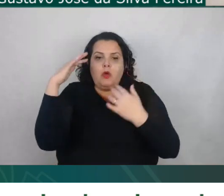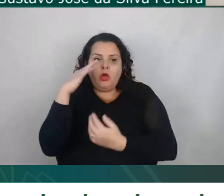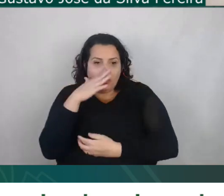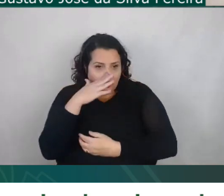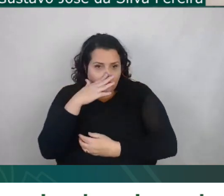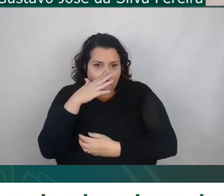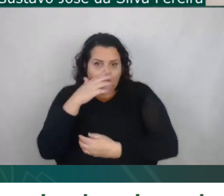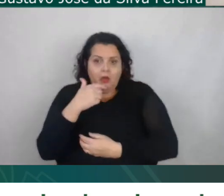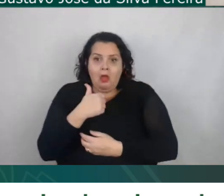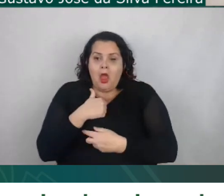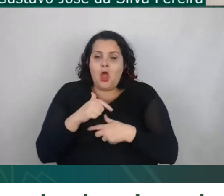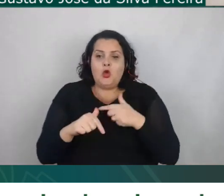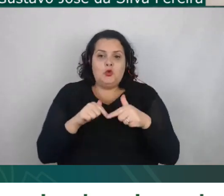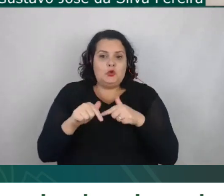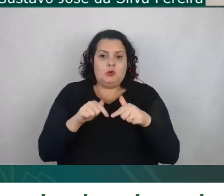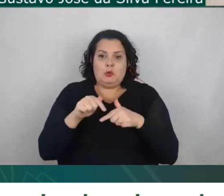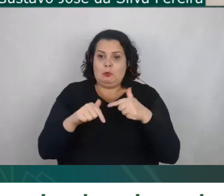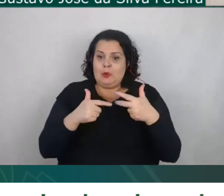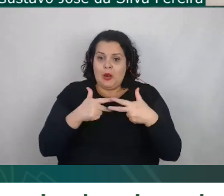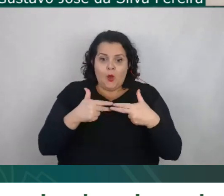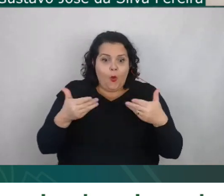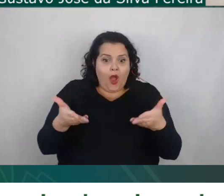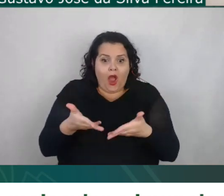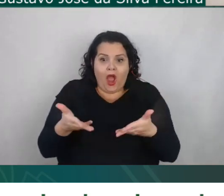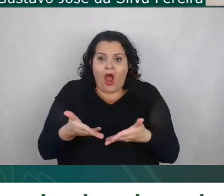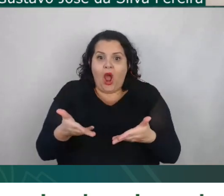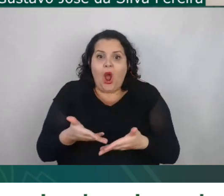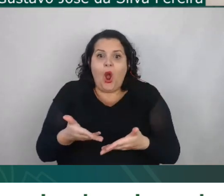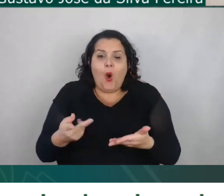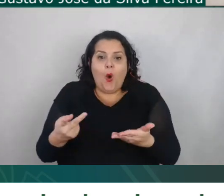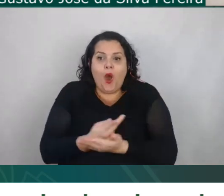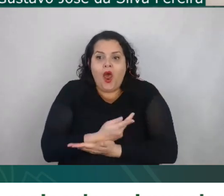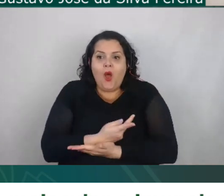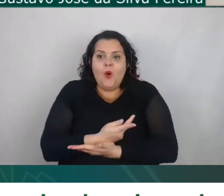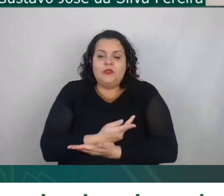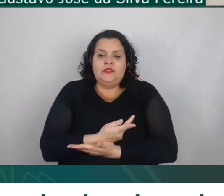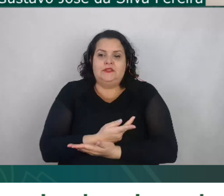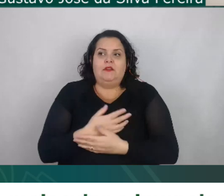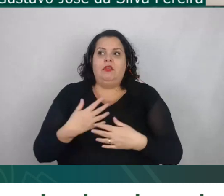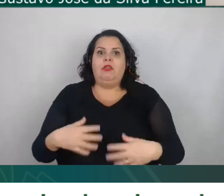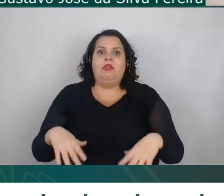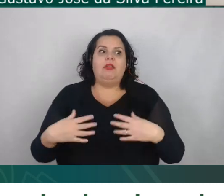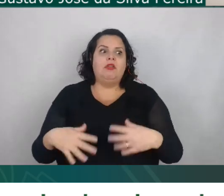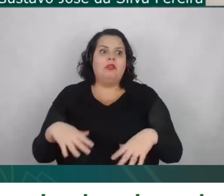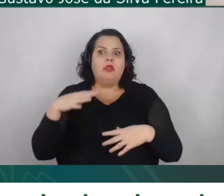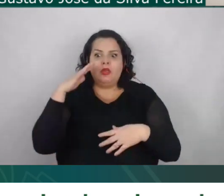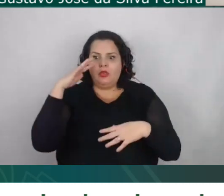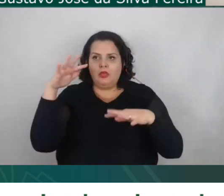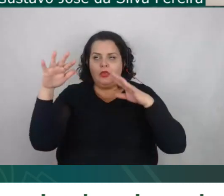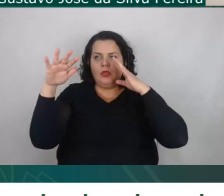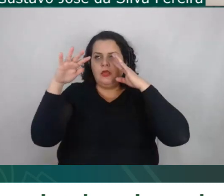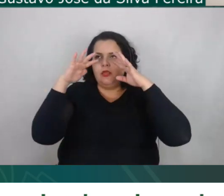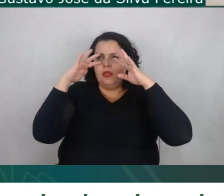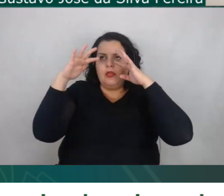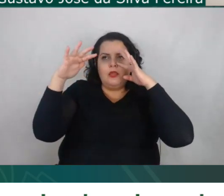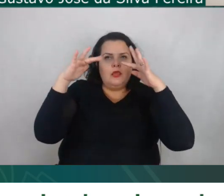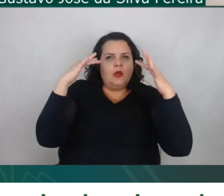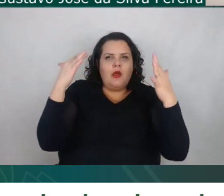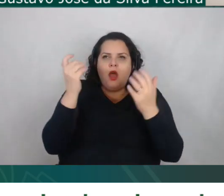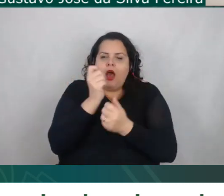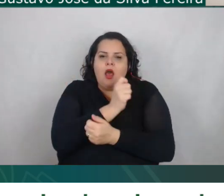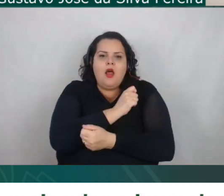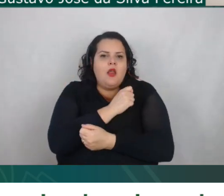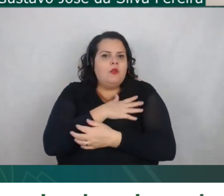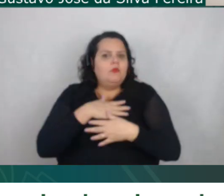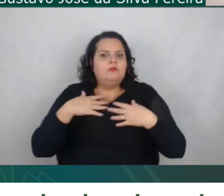estou trabalhando por uma coisa que está acontecendo agora, e isso é impagável, foi fantástico para mim